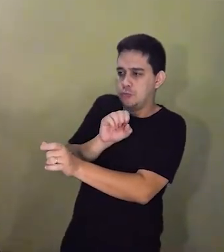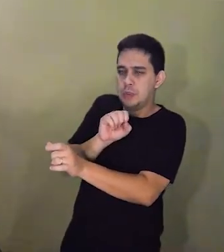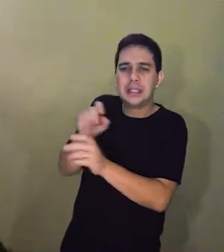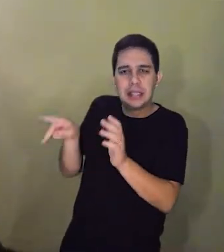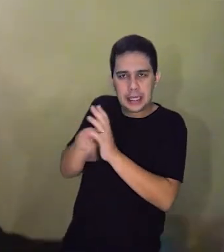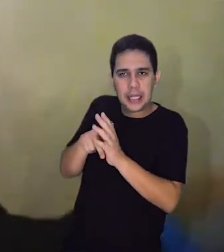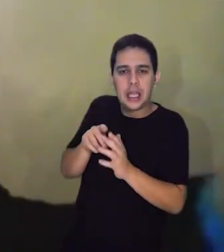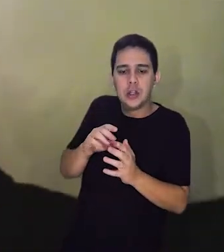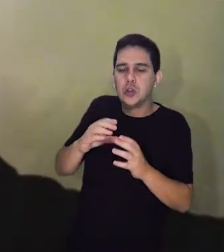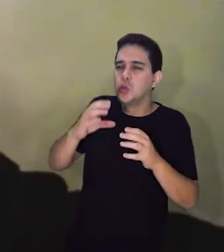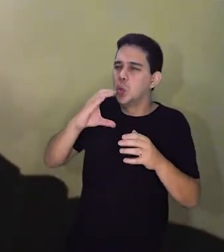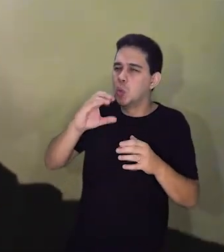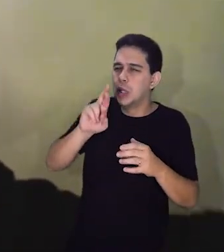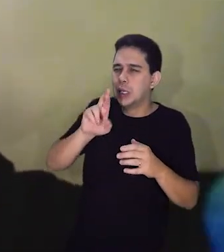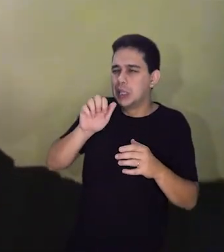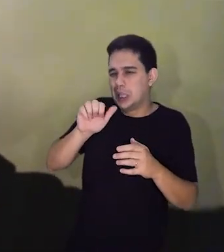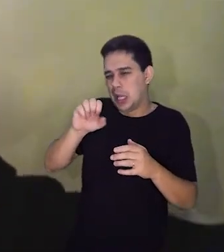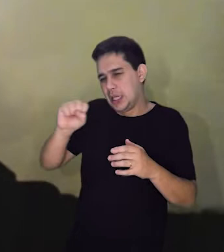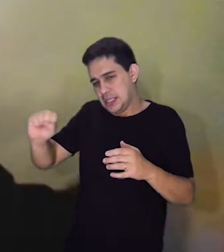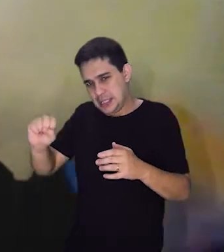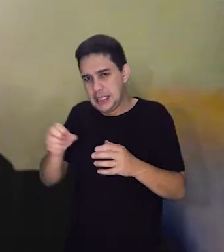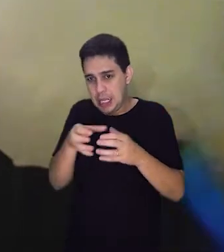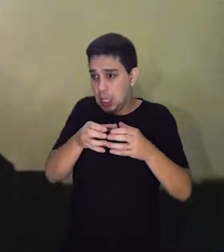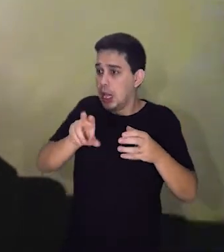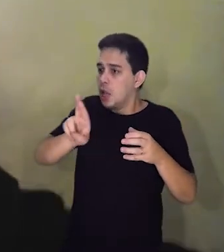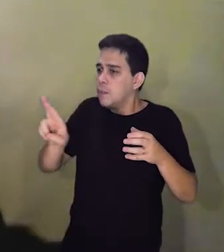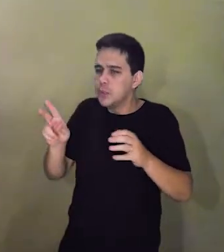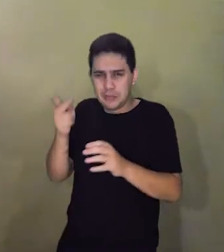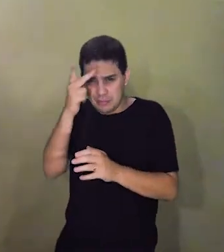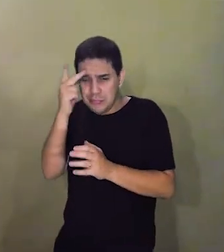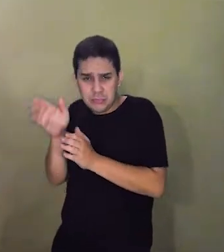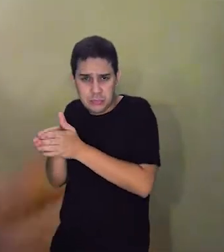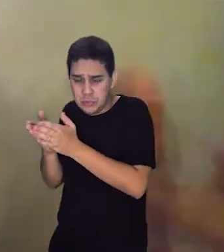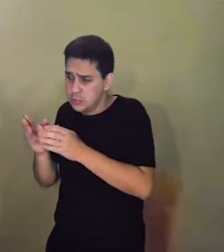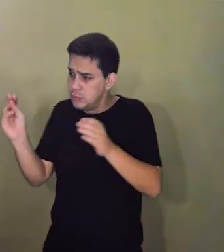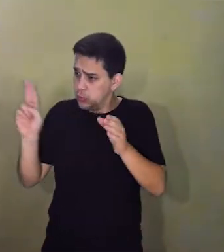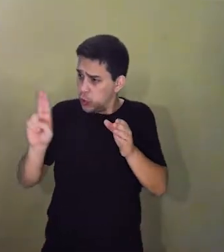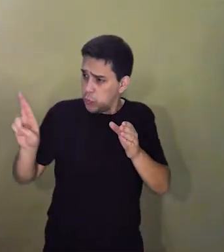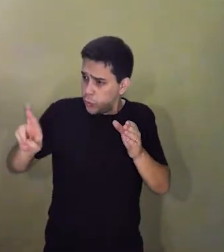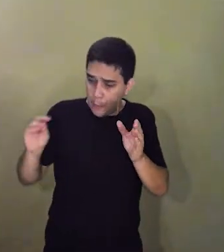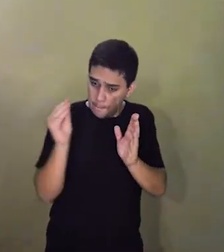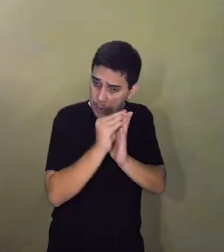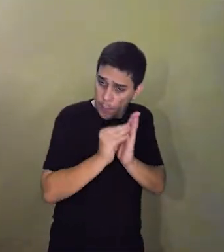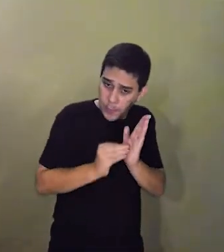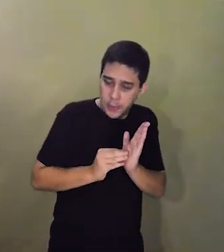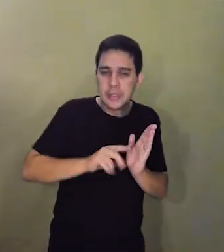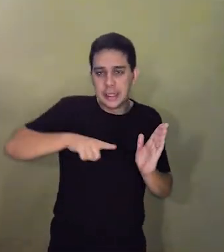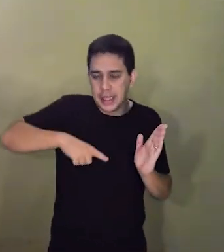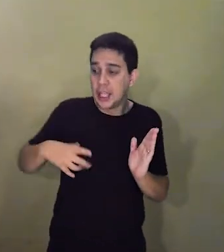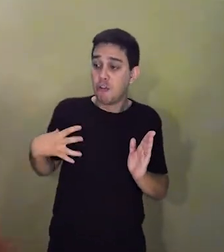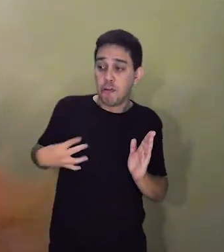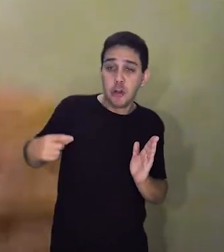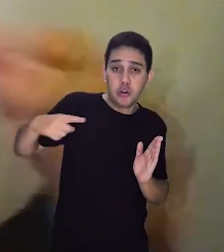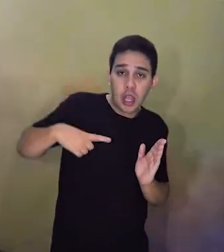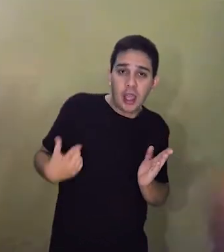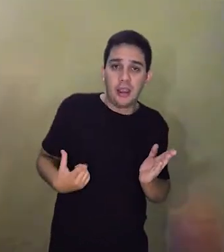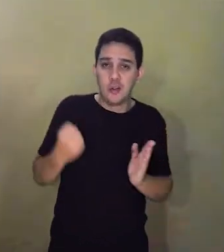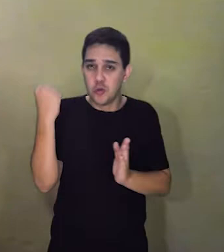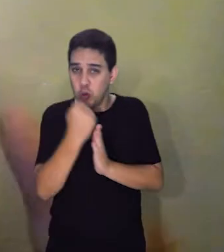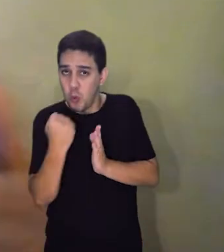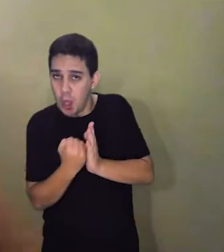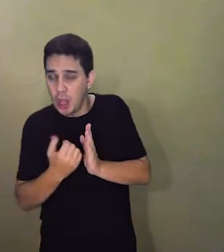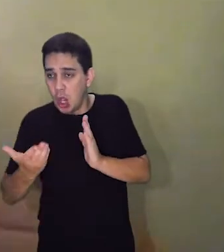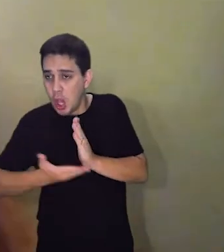Social, lá no CRAS, onde é o território, na atenção básica, esse tema, e vai saber como agir. Então, assim, aí